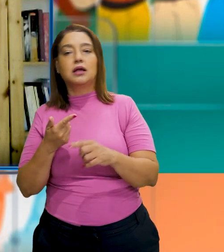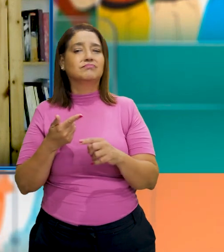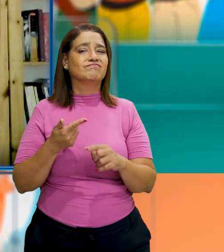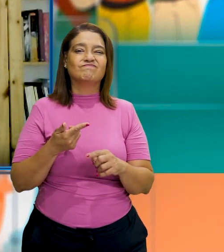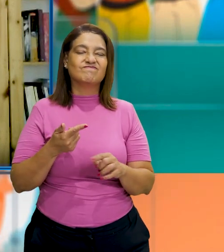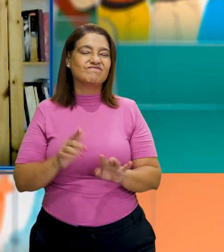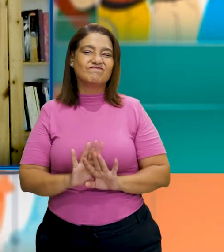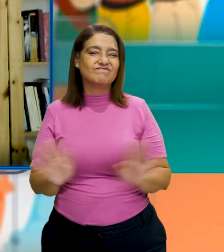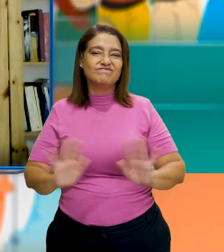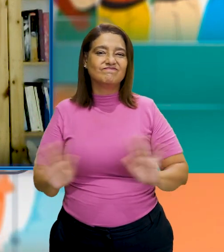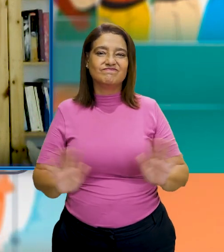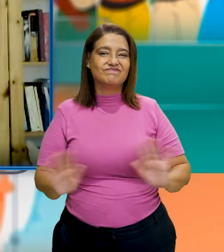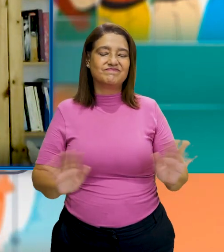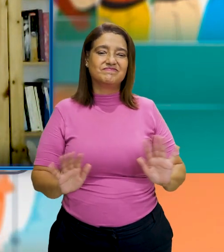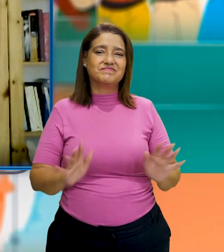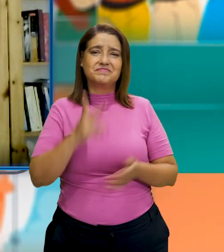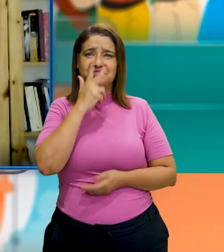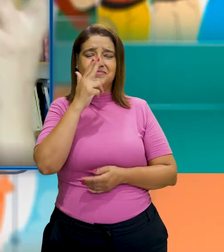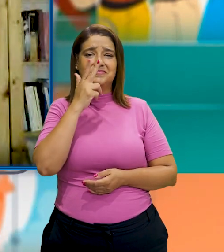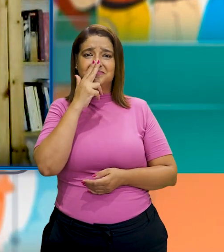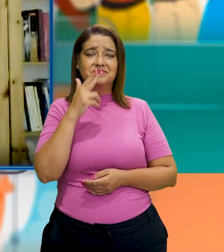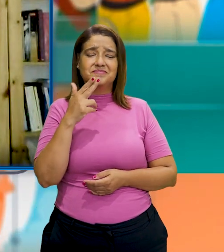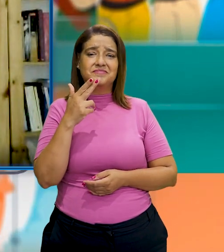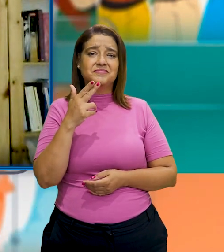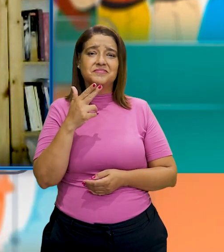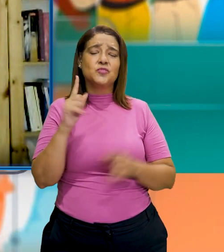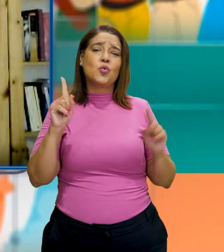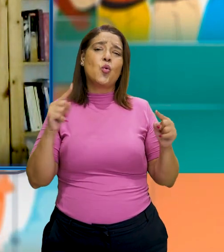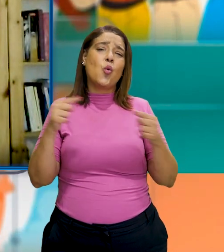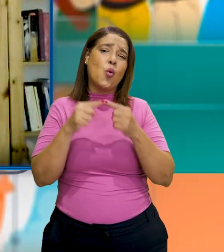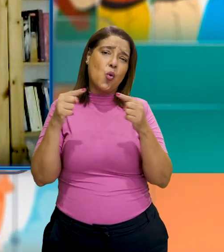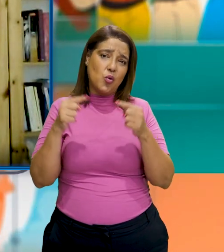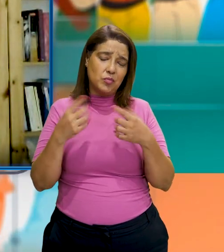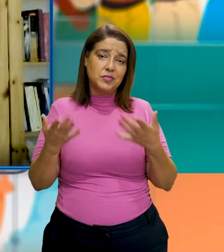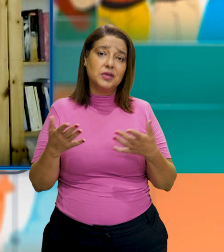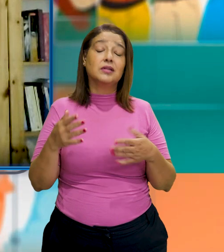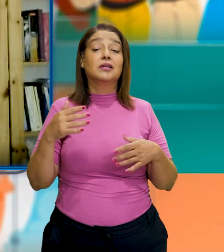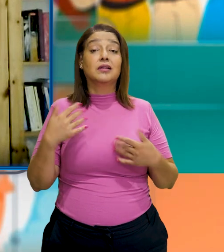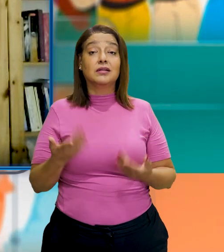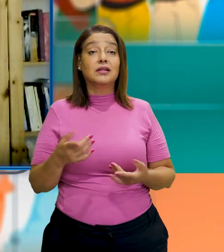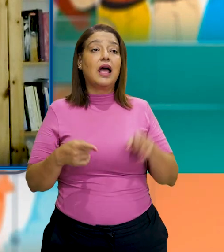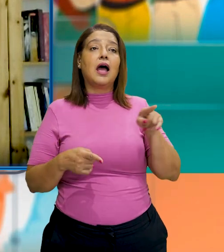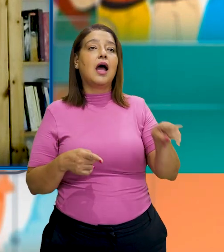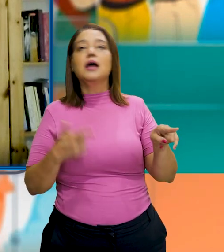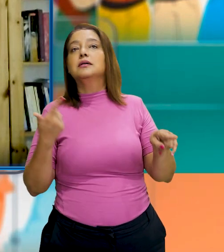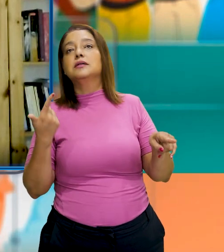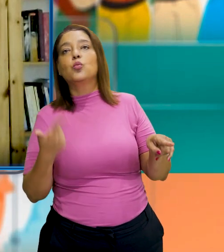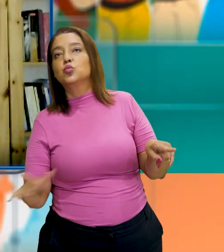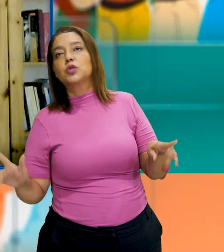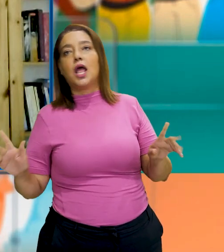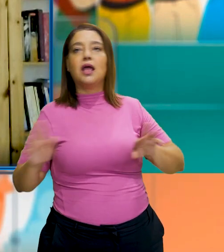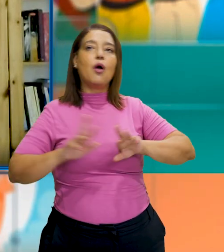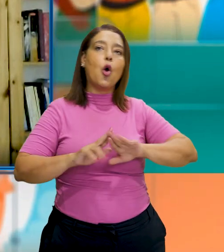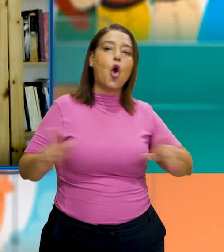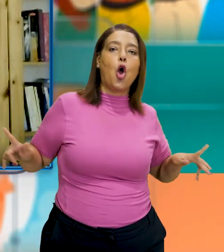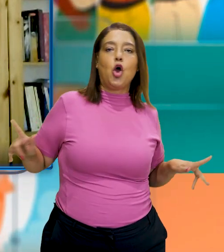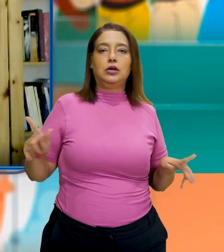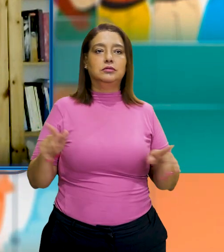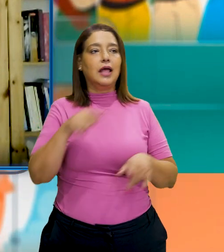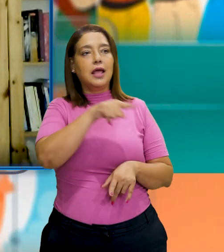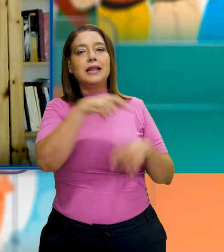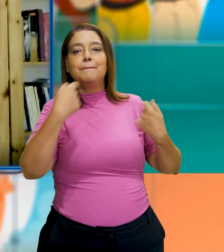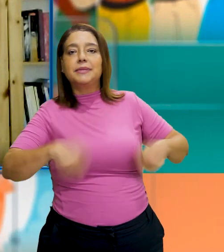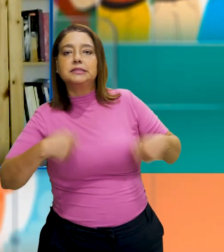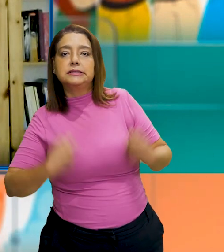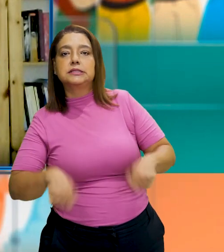frase, ela salta, né, aos ouvidos. O outro não tem que. Porque aí eu estou o tempo todo falando que o